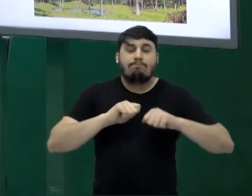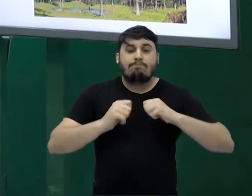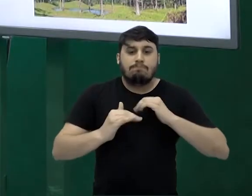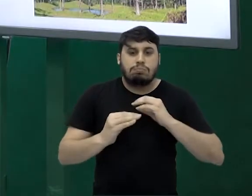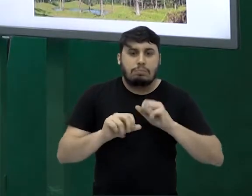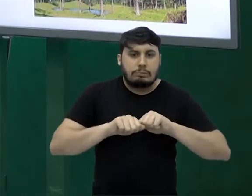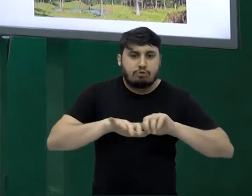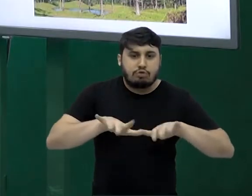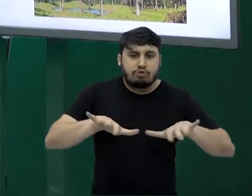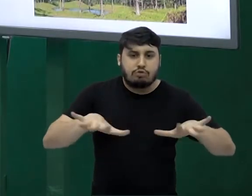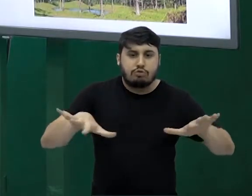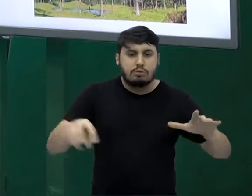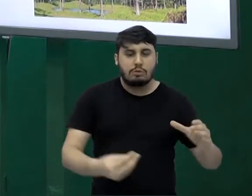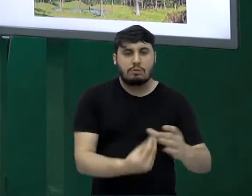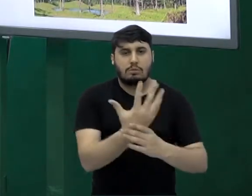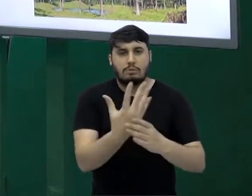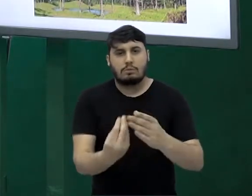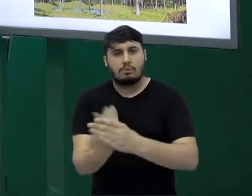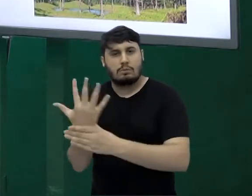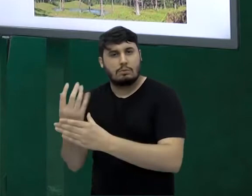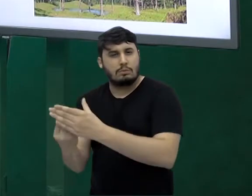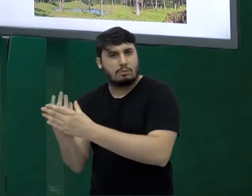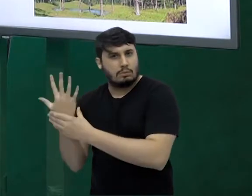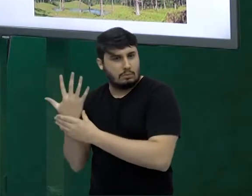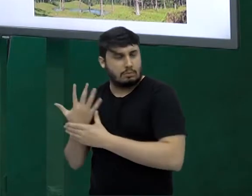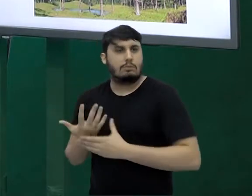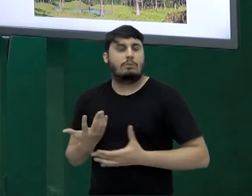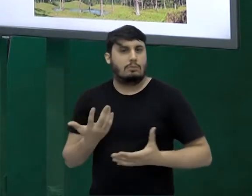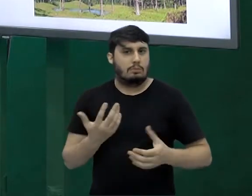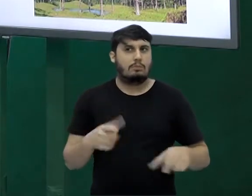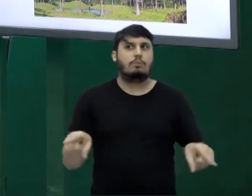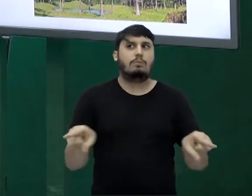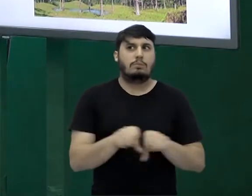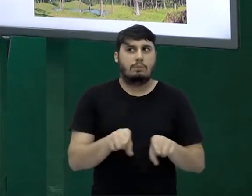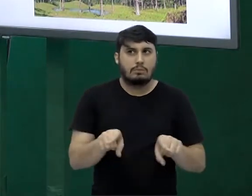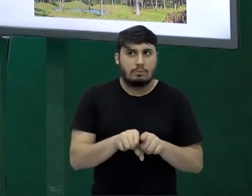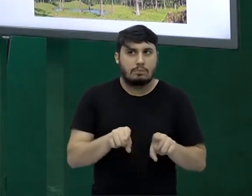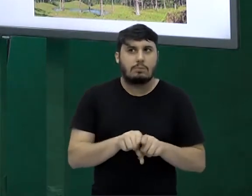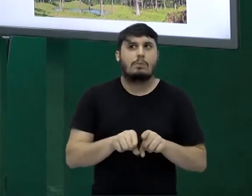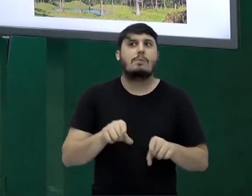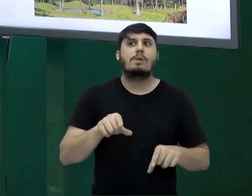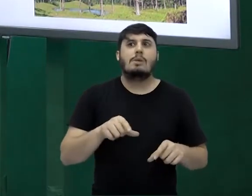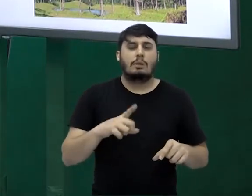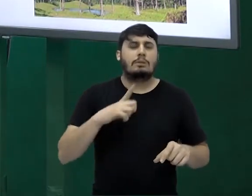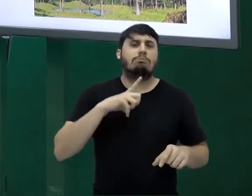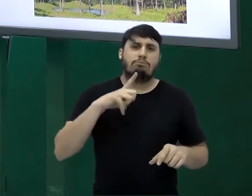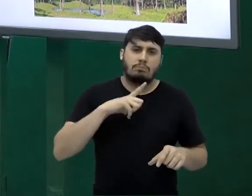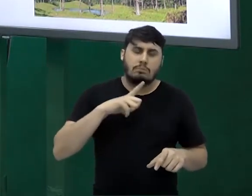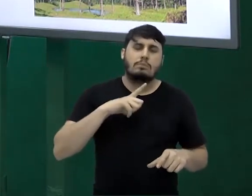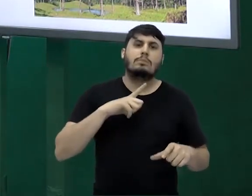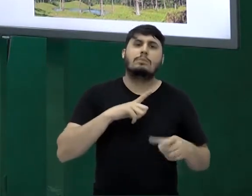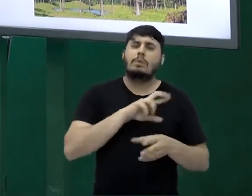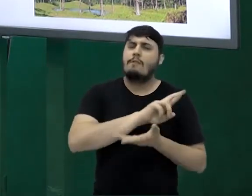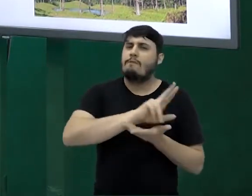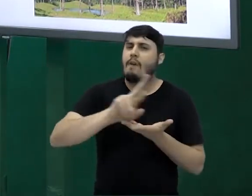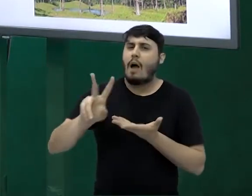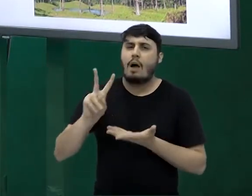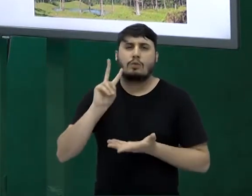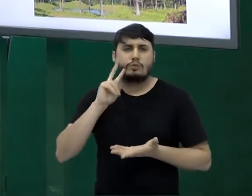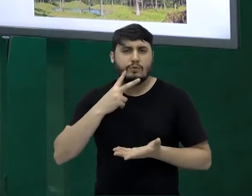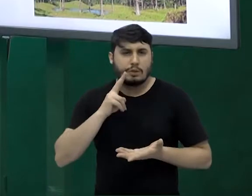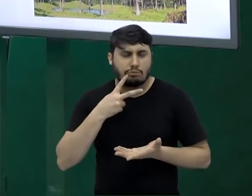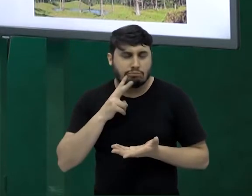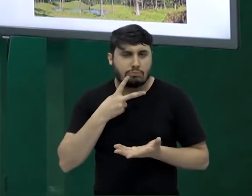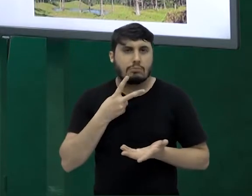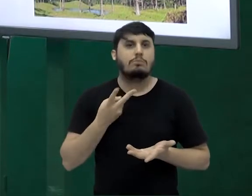ok? E também um grande desenvolvimento dos seus órgãos, tá? Dos órgãos vegetativos. Órgãos reprodutivos é